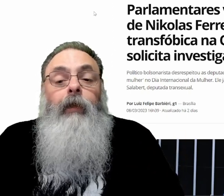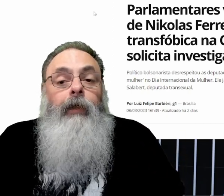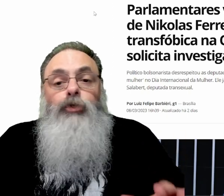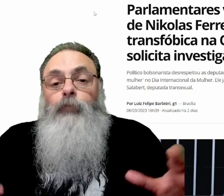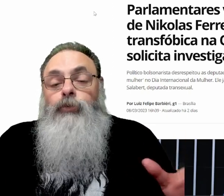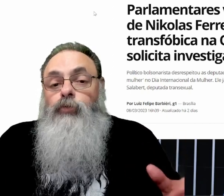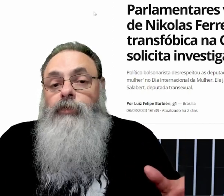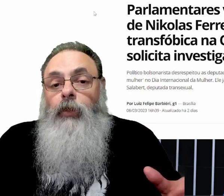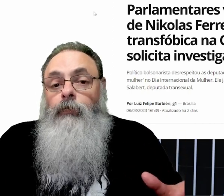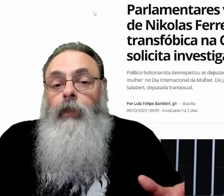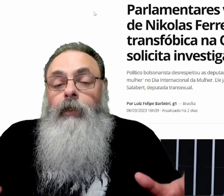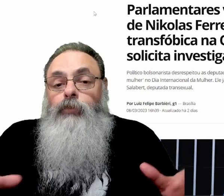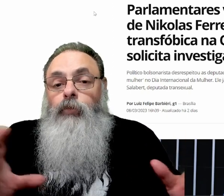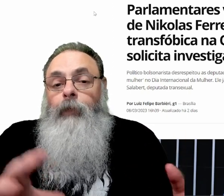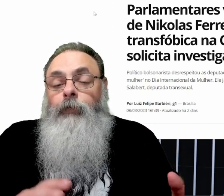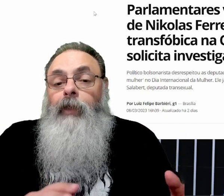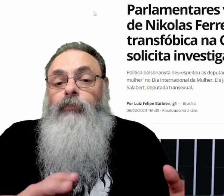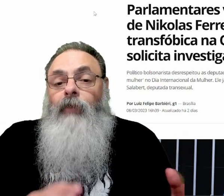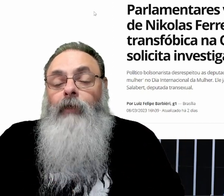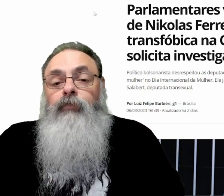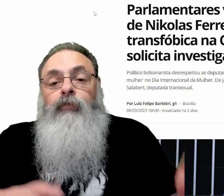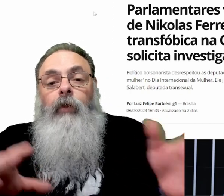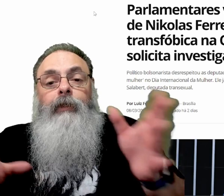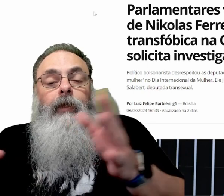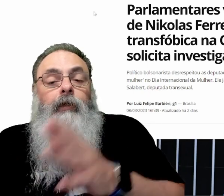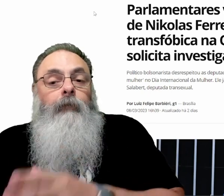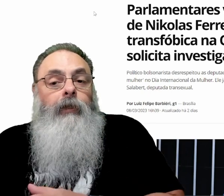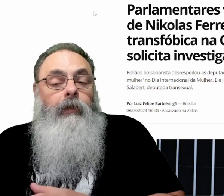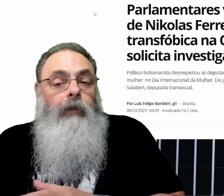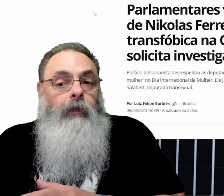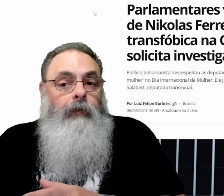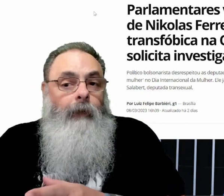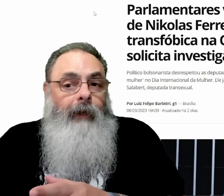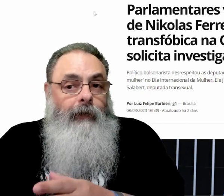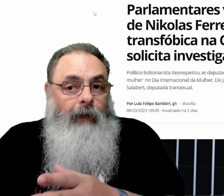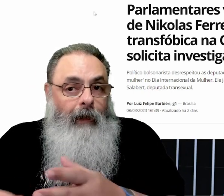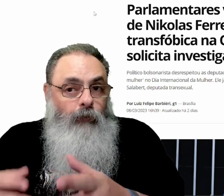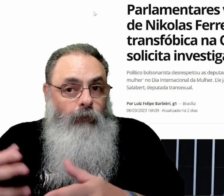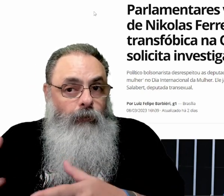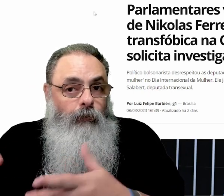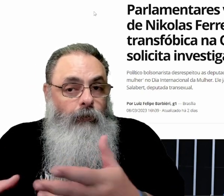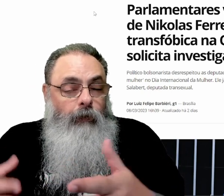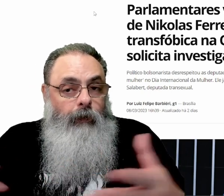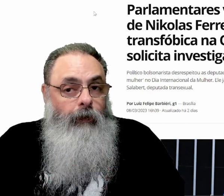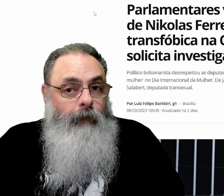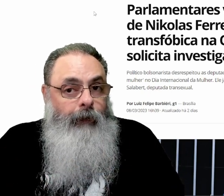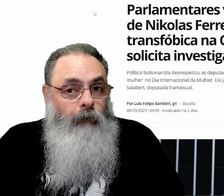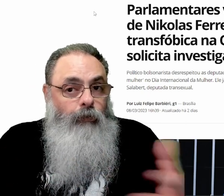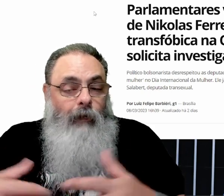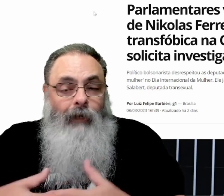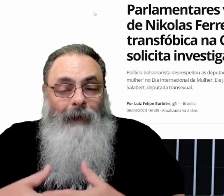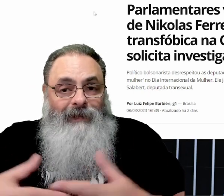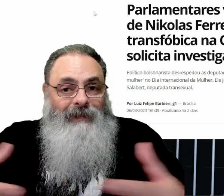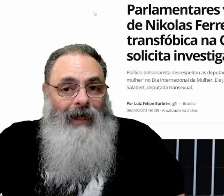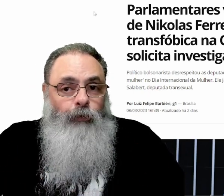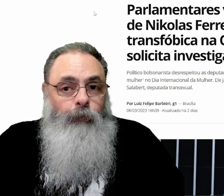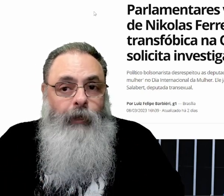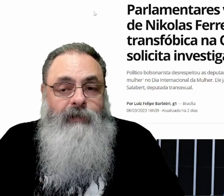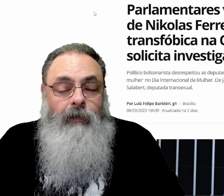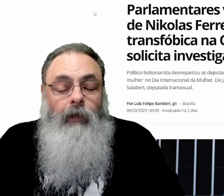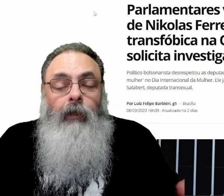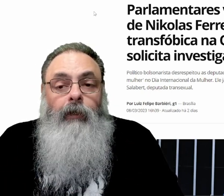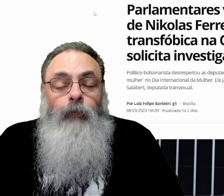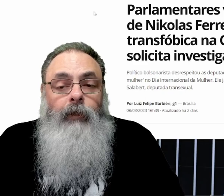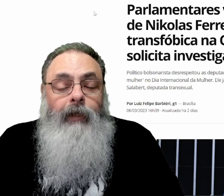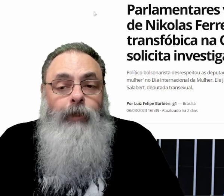né existe uma discussão se o que o deputado fora da câmara ele também tá no dentro ela tá abraçado